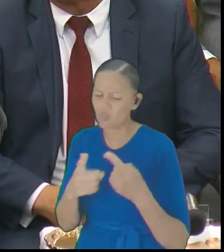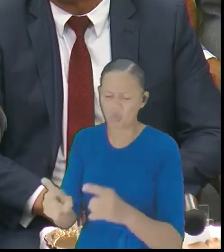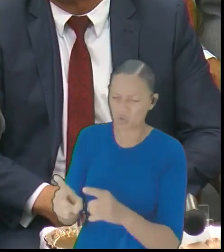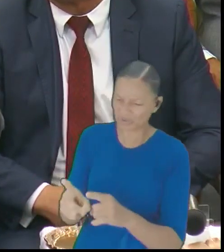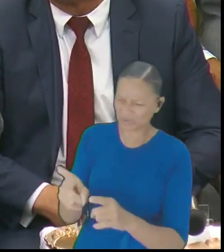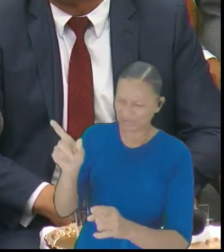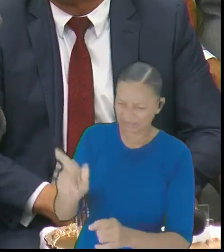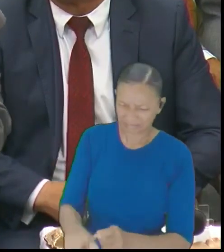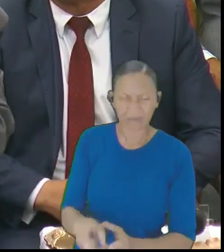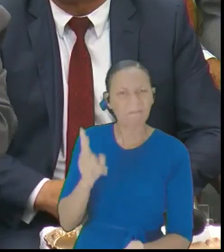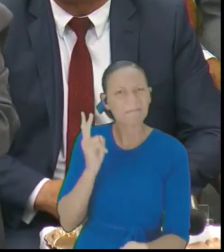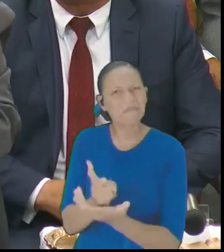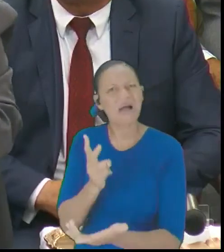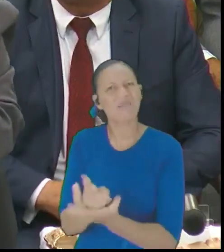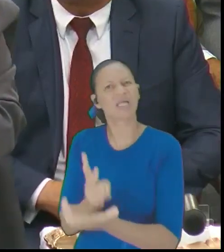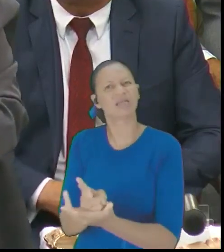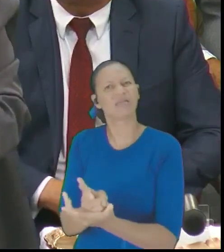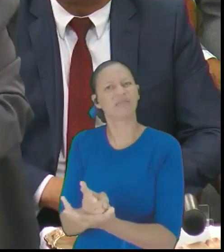teu lugar.